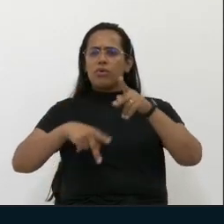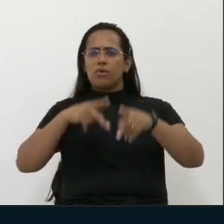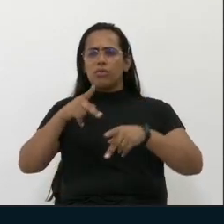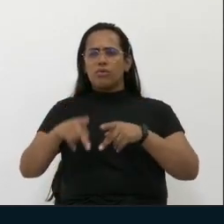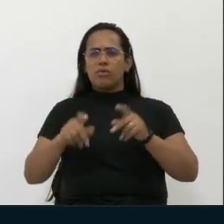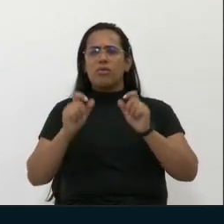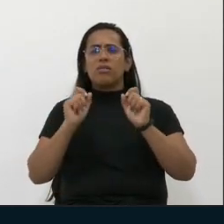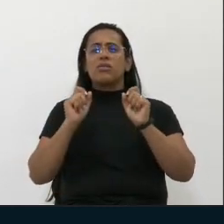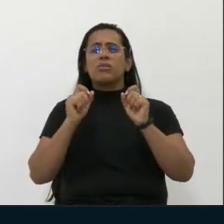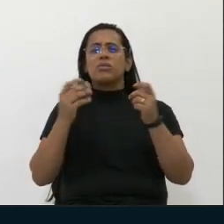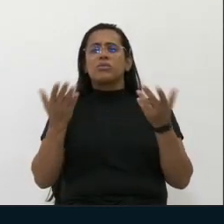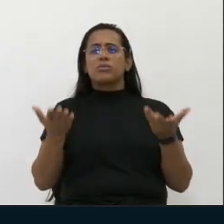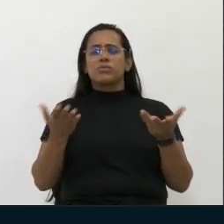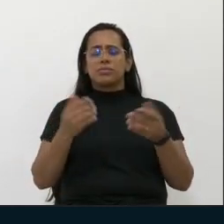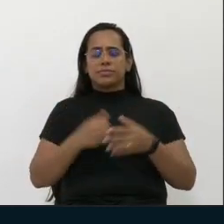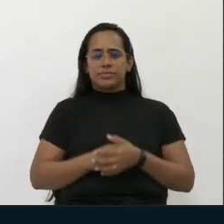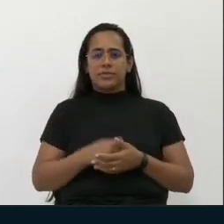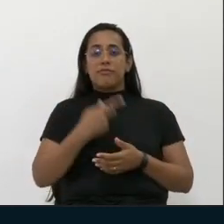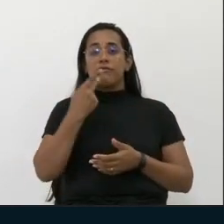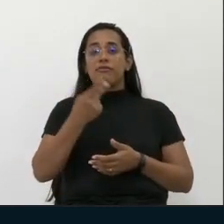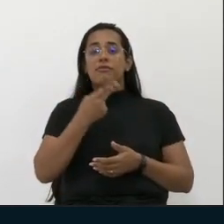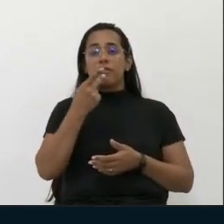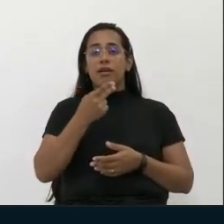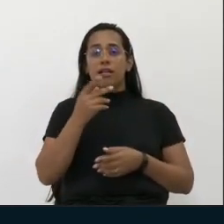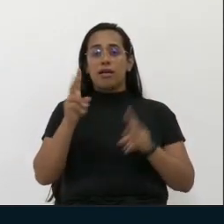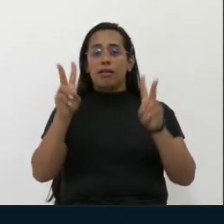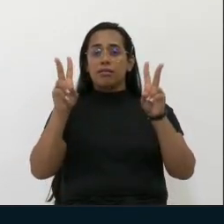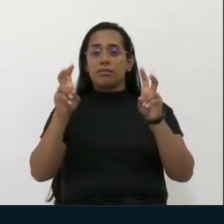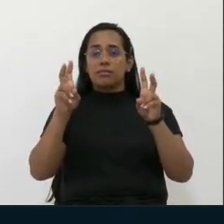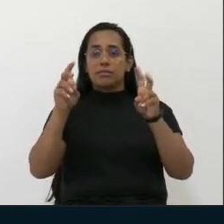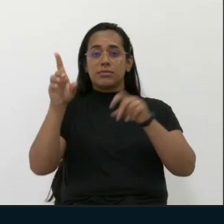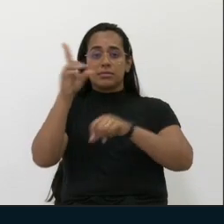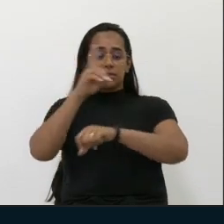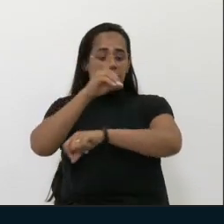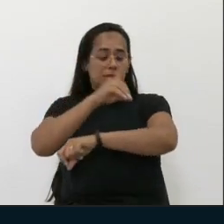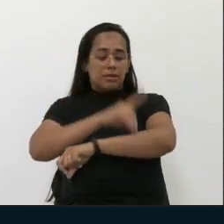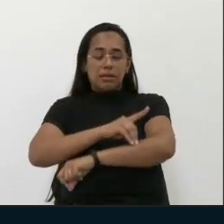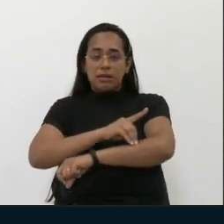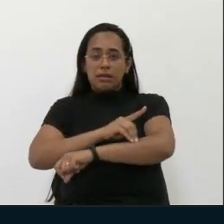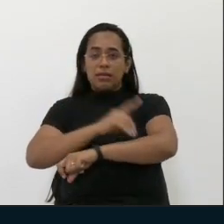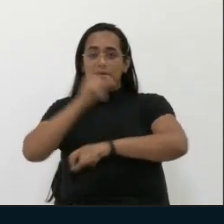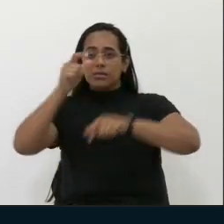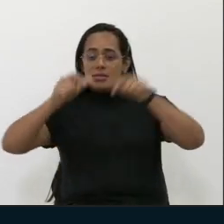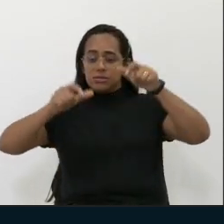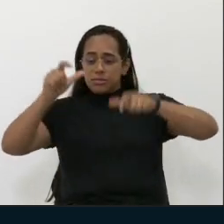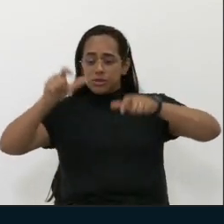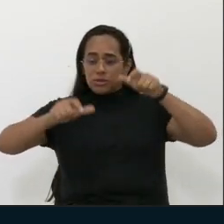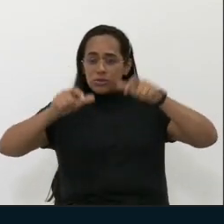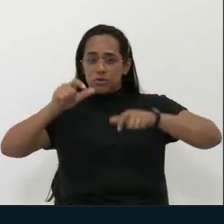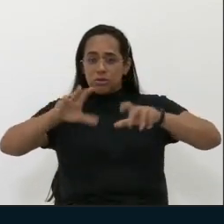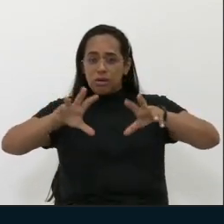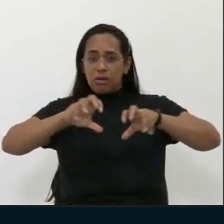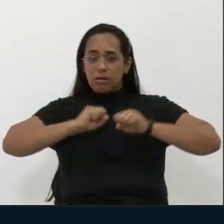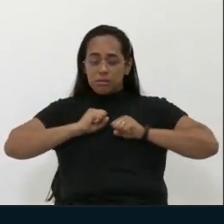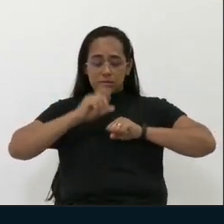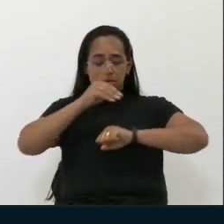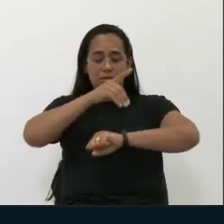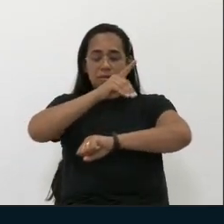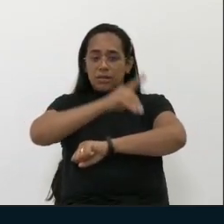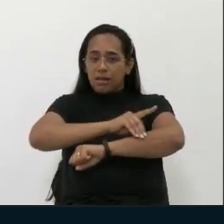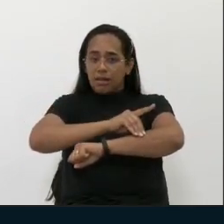aqui para falar da dengue, para falar das pessoas que estão pegando dengue na